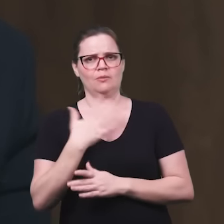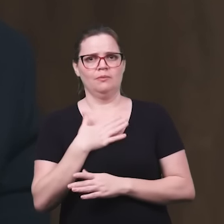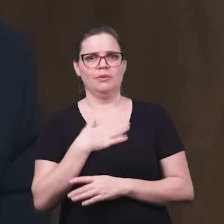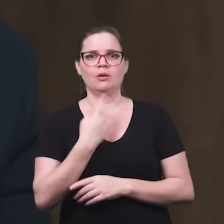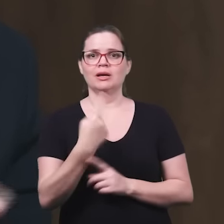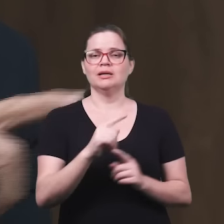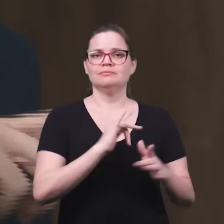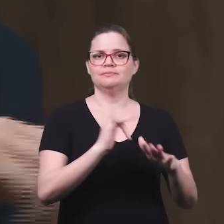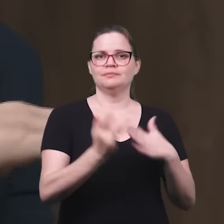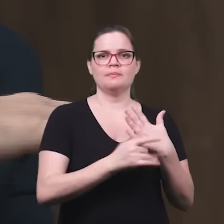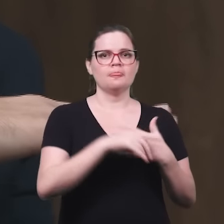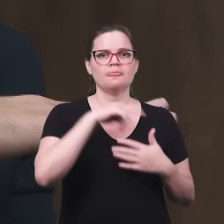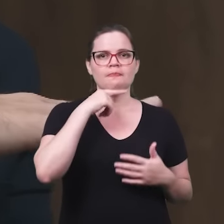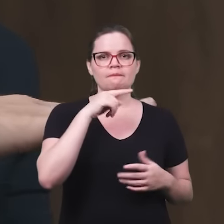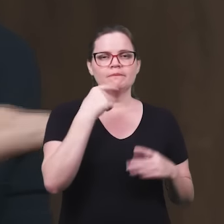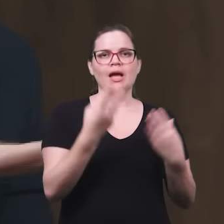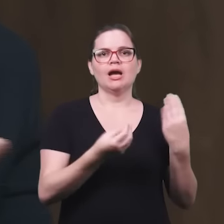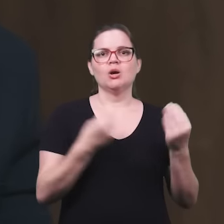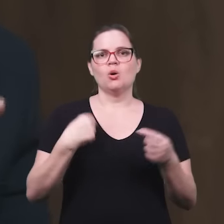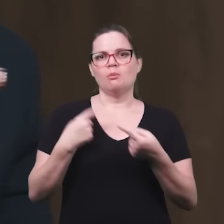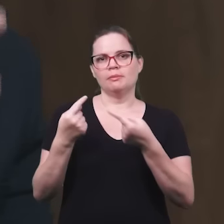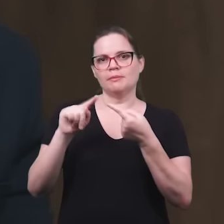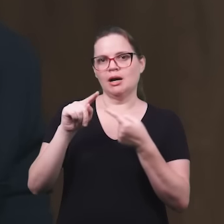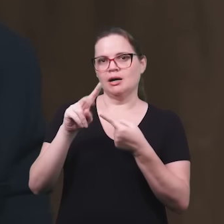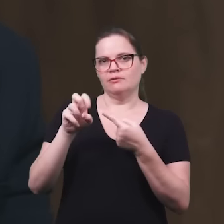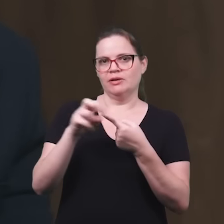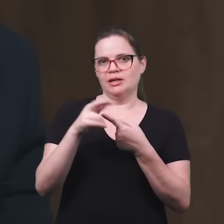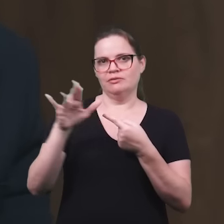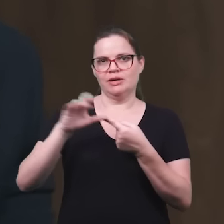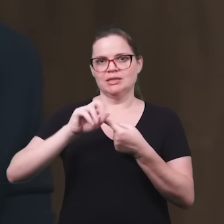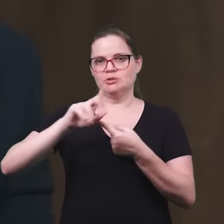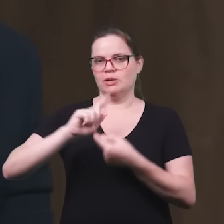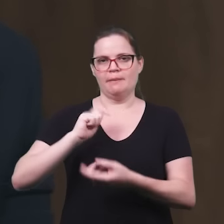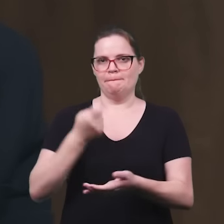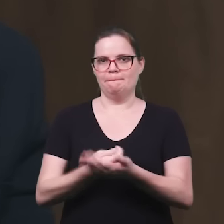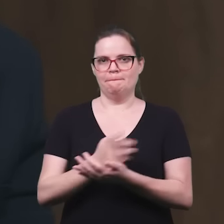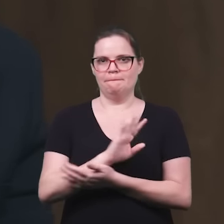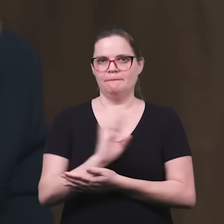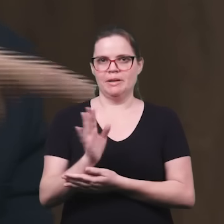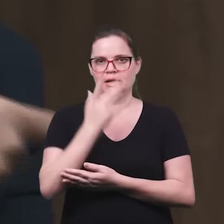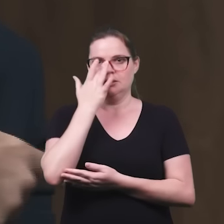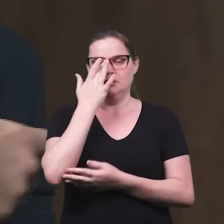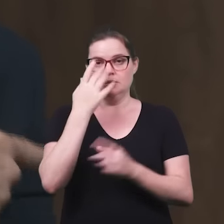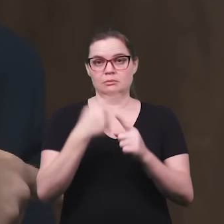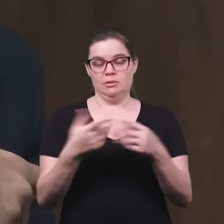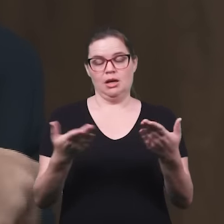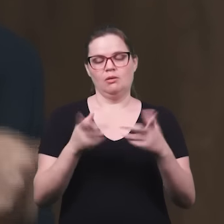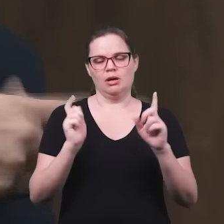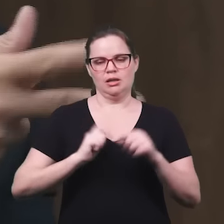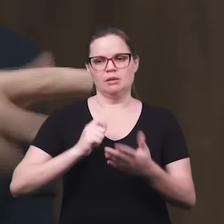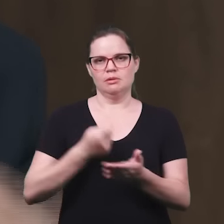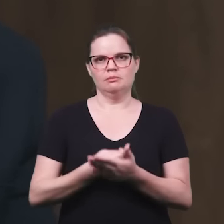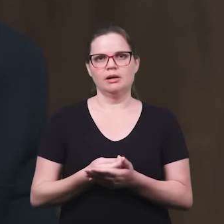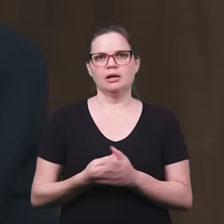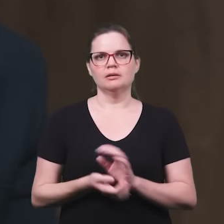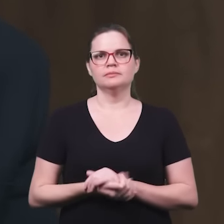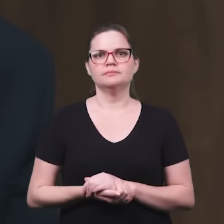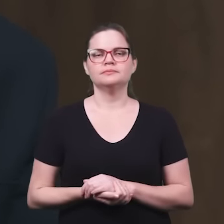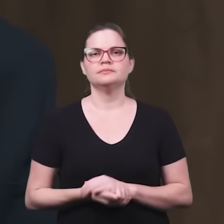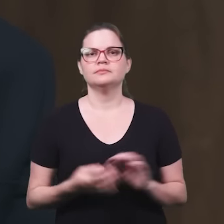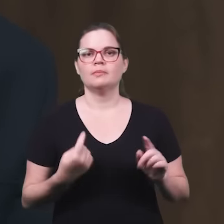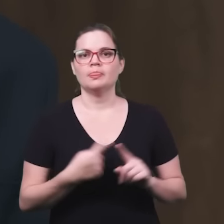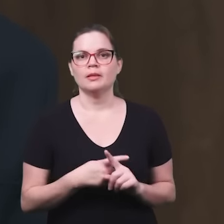aí naquela época eu conseguia verificação por meios tradicionais, não foi por pagando, né? Esse pagar que tem como pagar agora, Meta Verified que